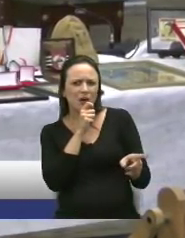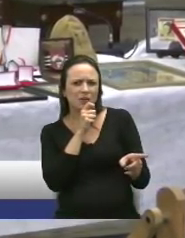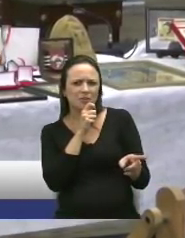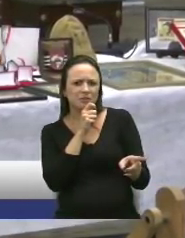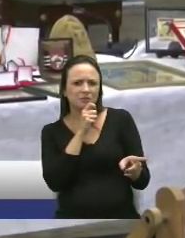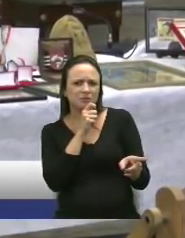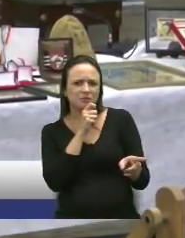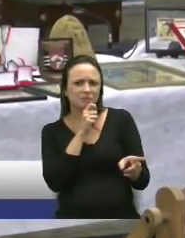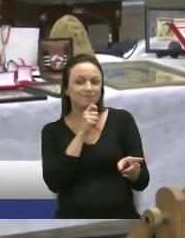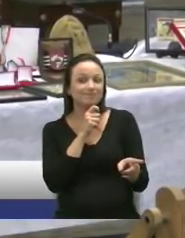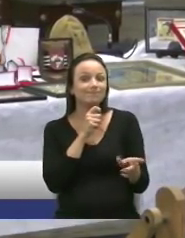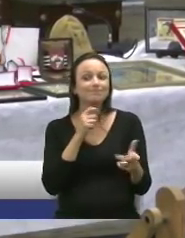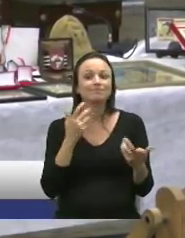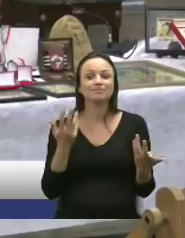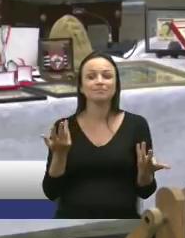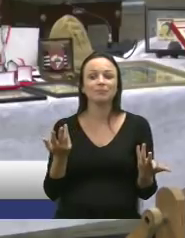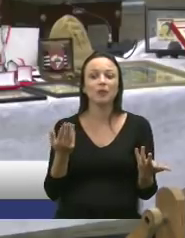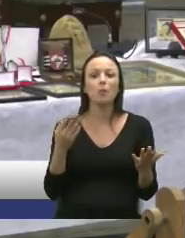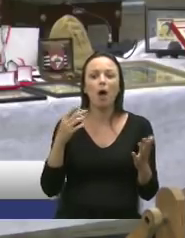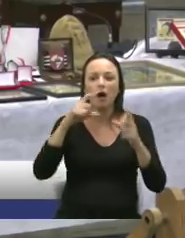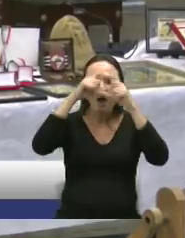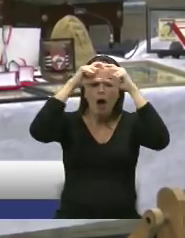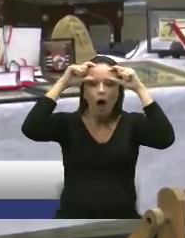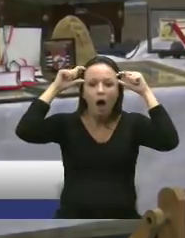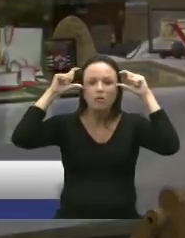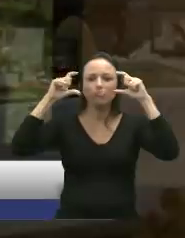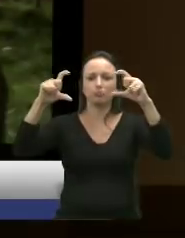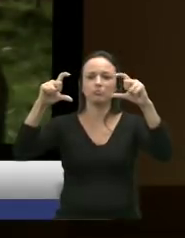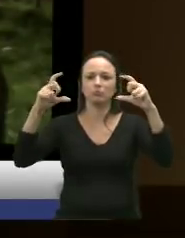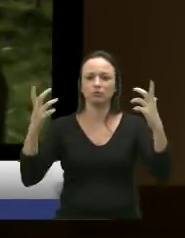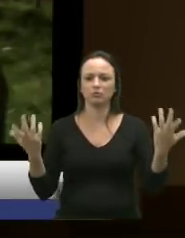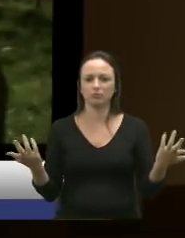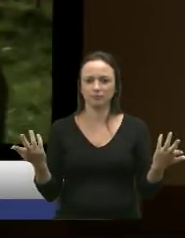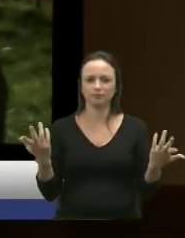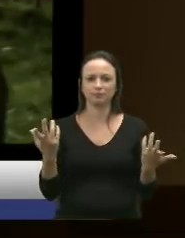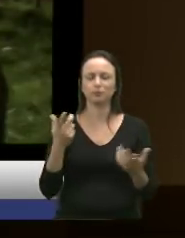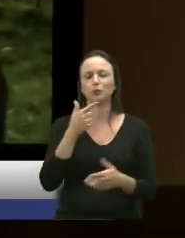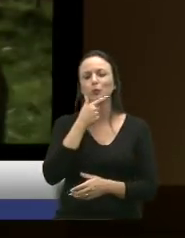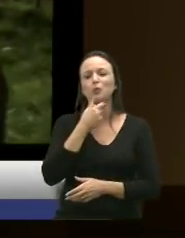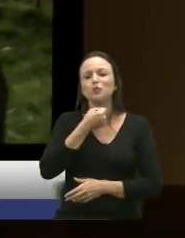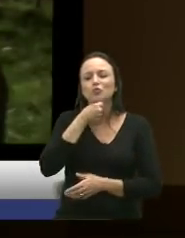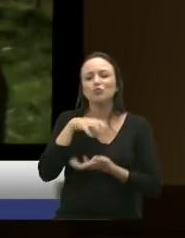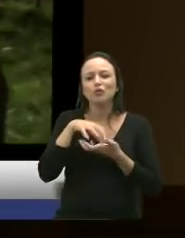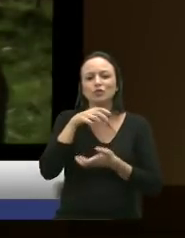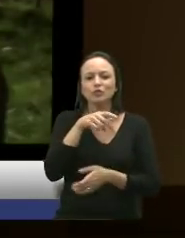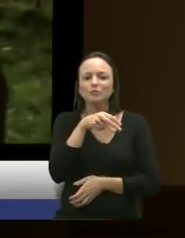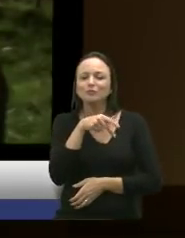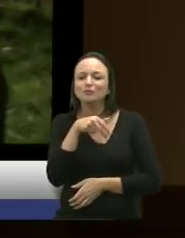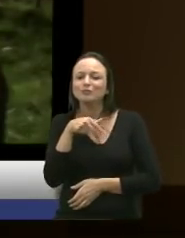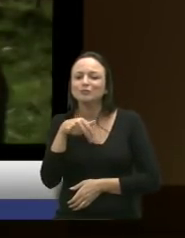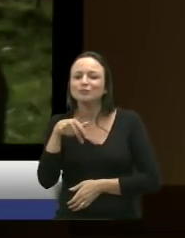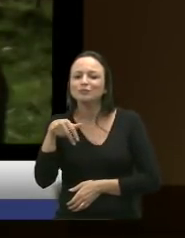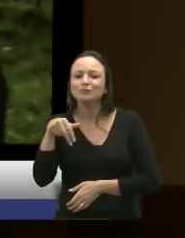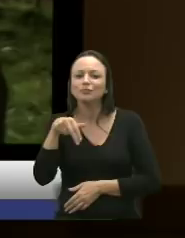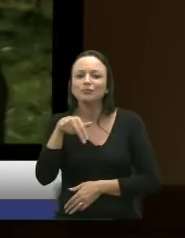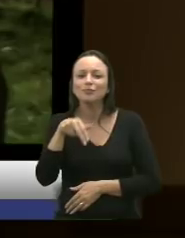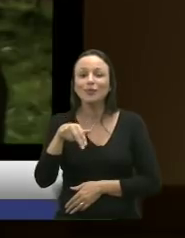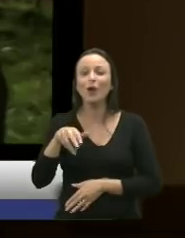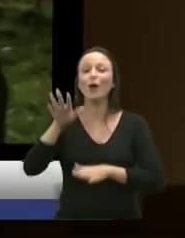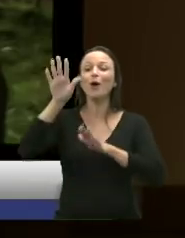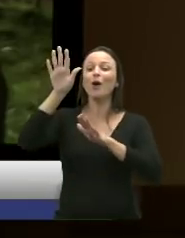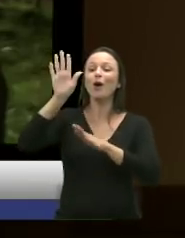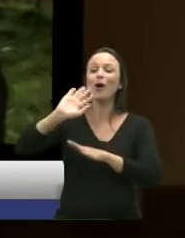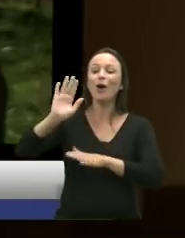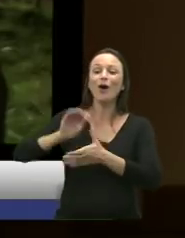Mas que na despedida, aqui ó, o seu Francisco saiu à porta e foi cumprimentado por